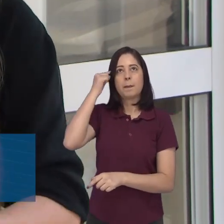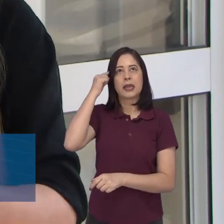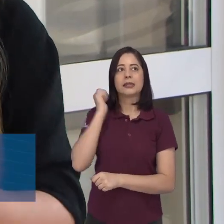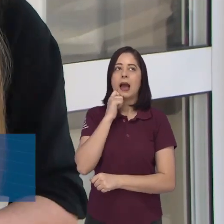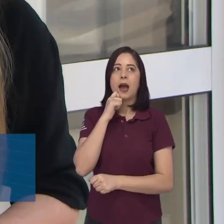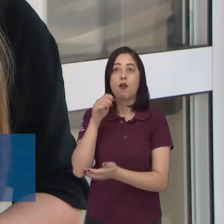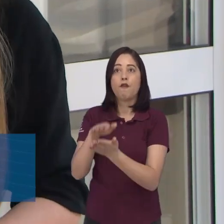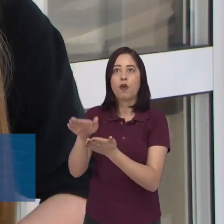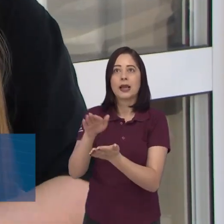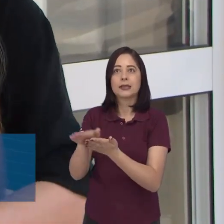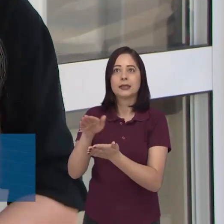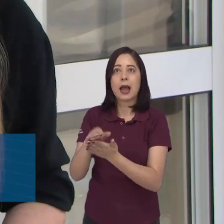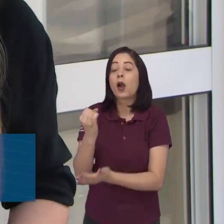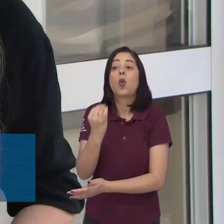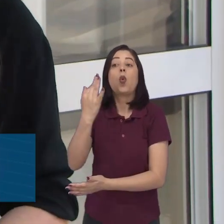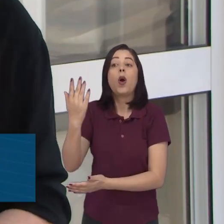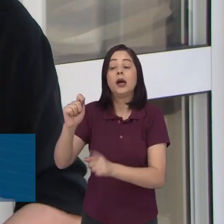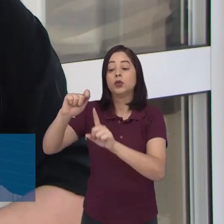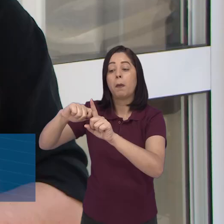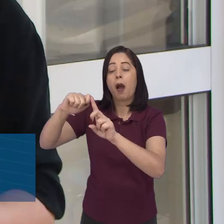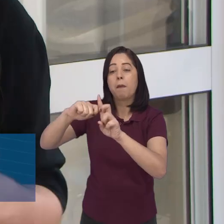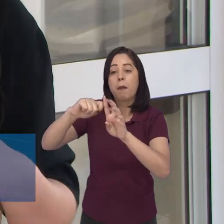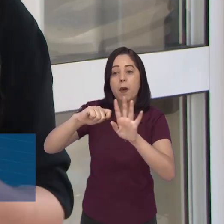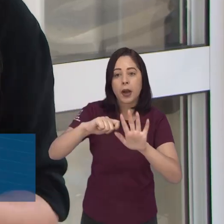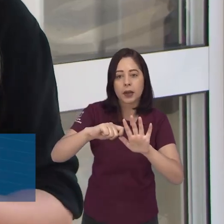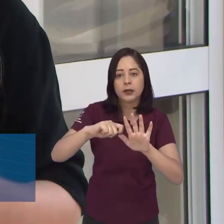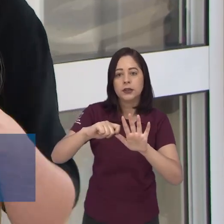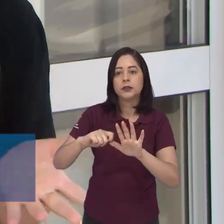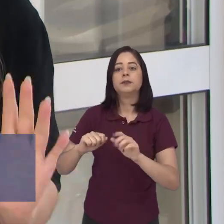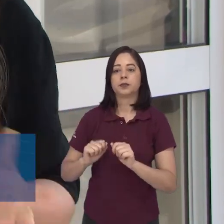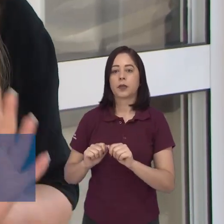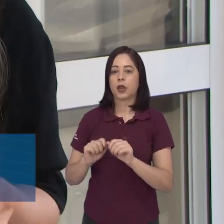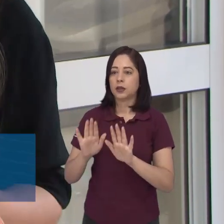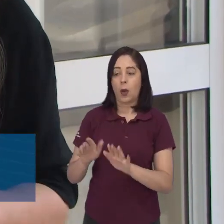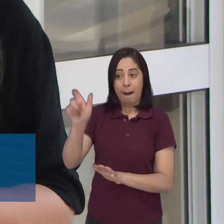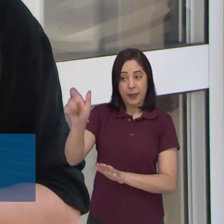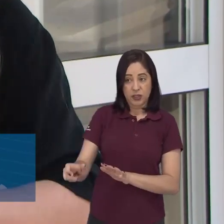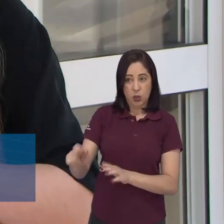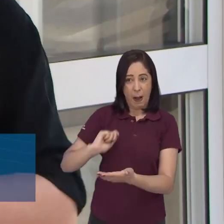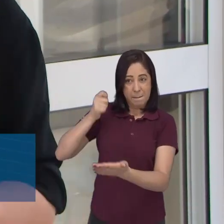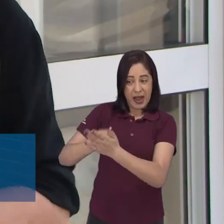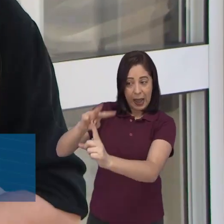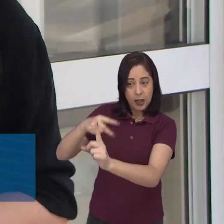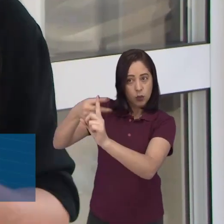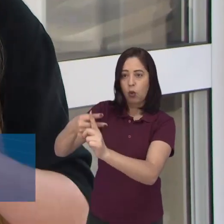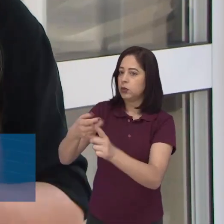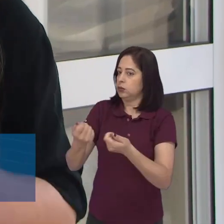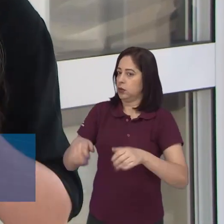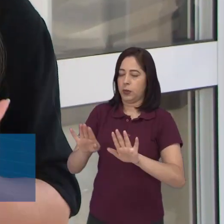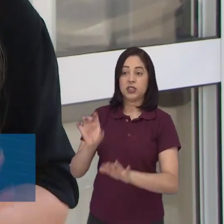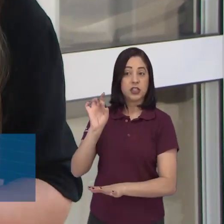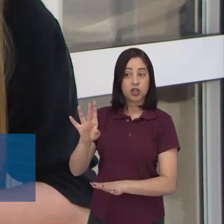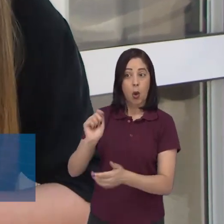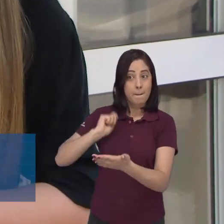gastar um valor X por mês, que não vai sair disso, né? Então, a gente faz dessa forma. A pessoa não tem que arcar com nada além do